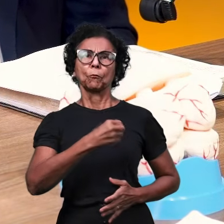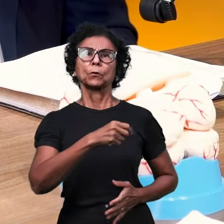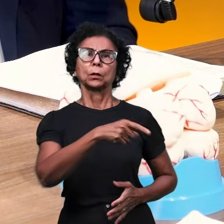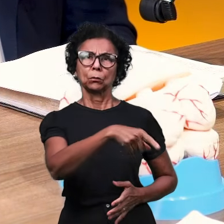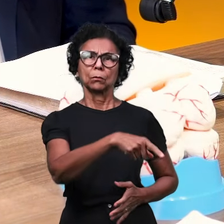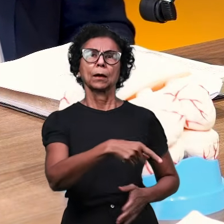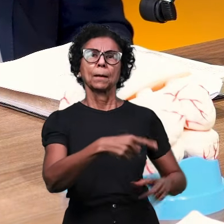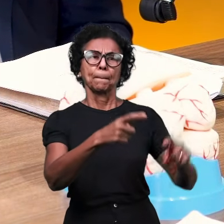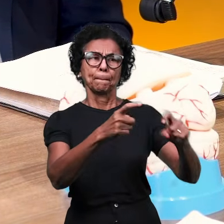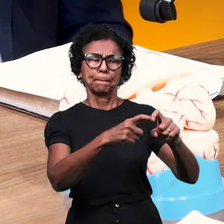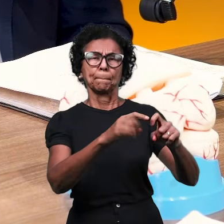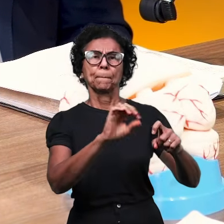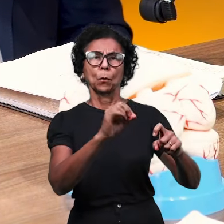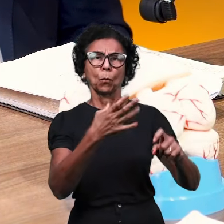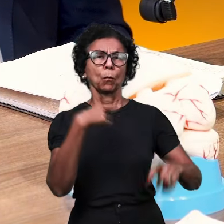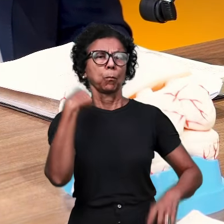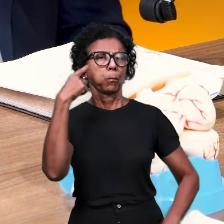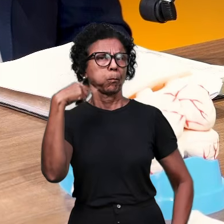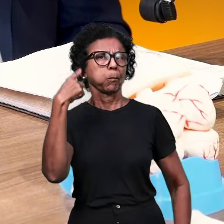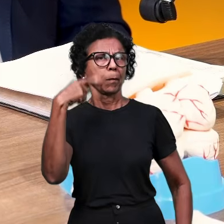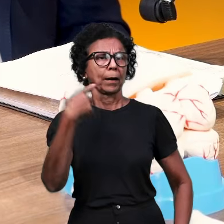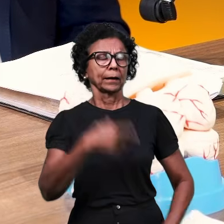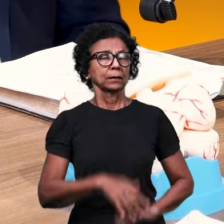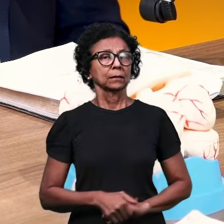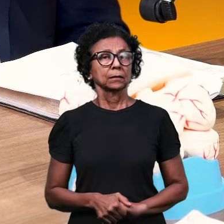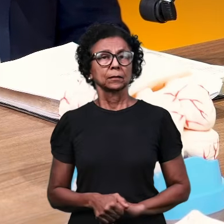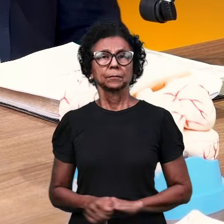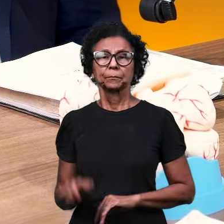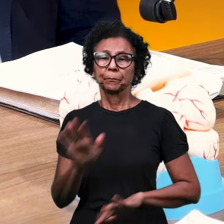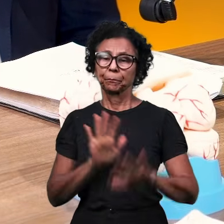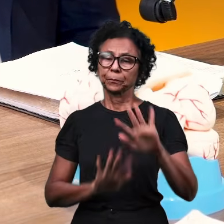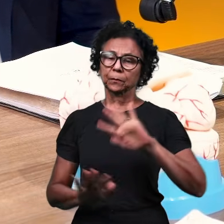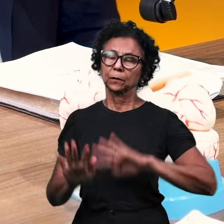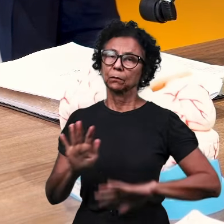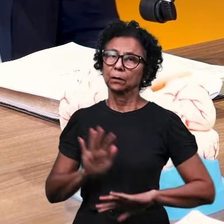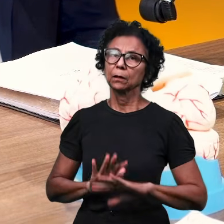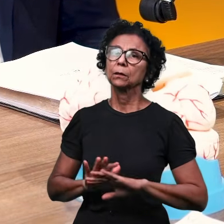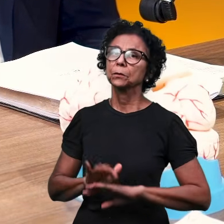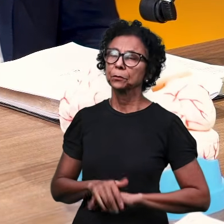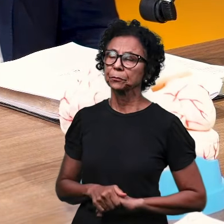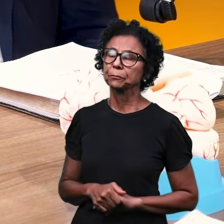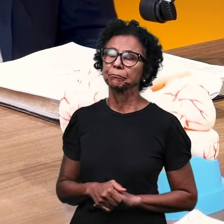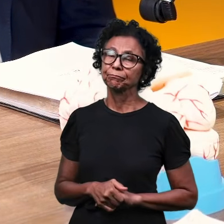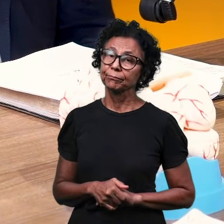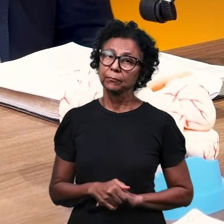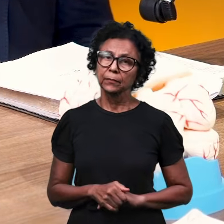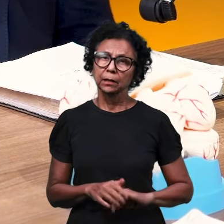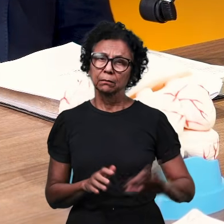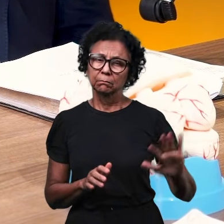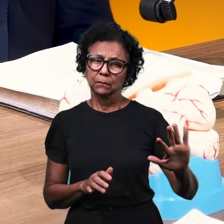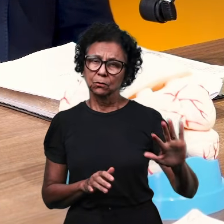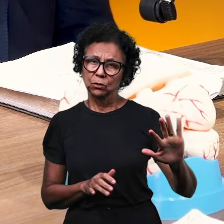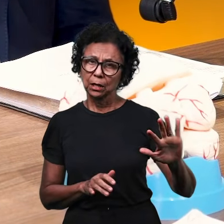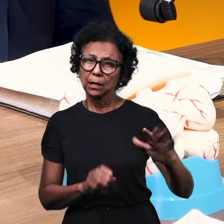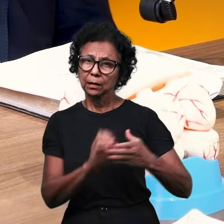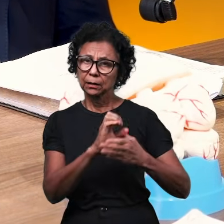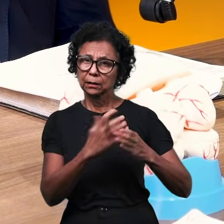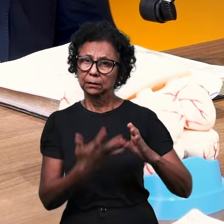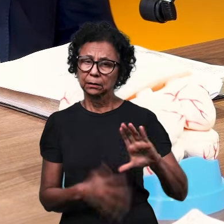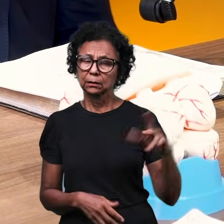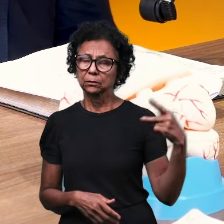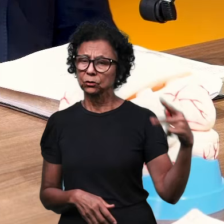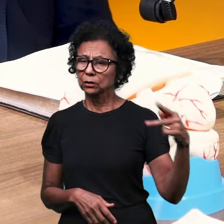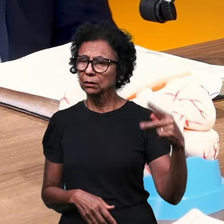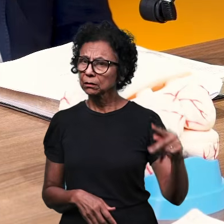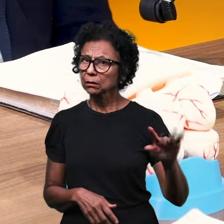advogado. Então, cuidado com isso. Né? Você vai instruir o seu filho naquilo que dentro daquilo que é a